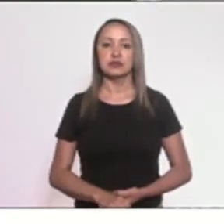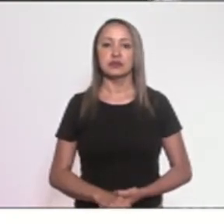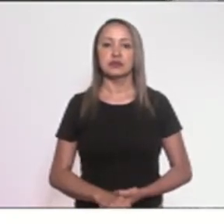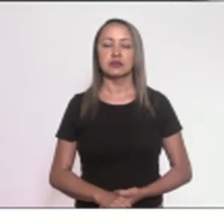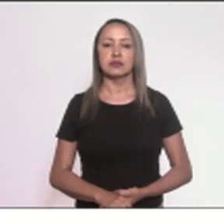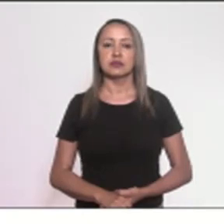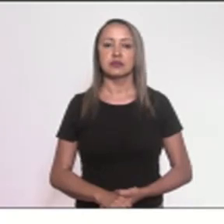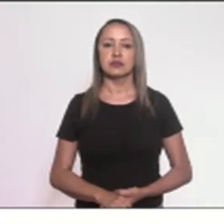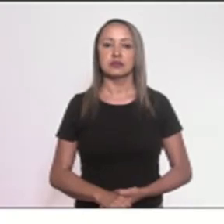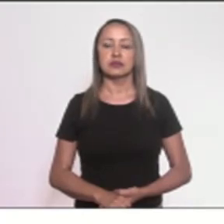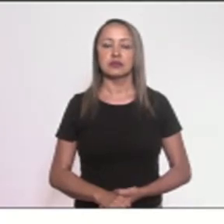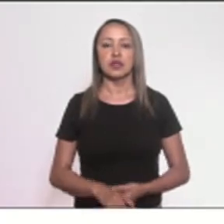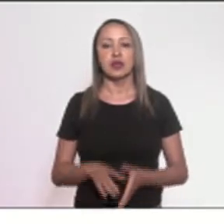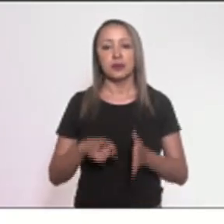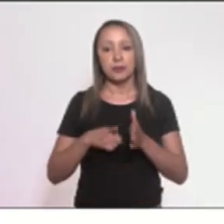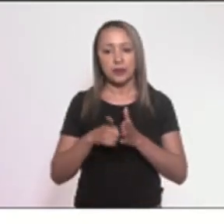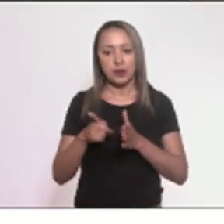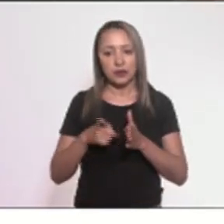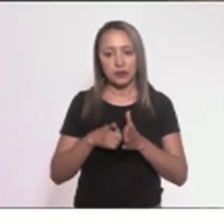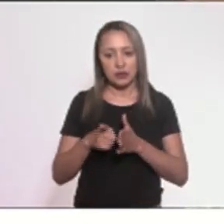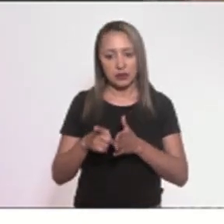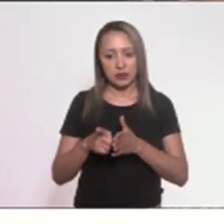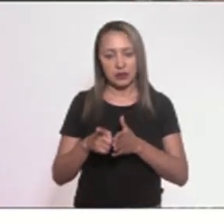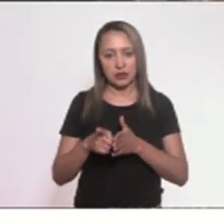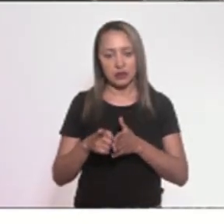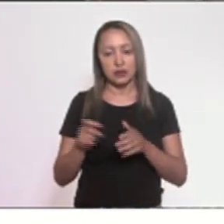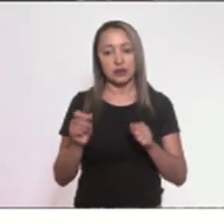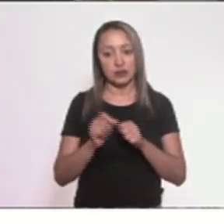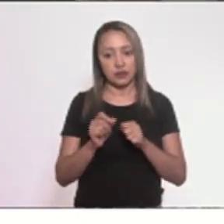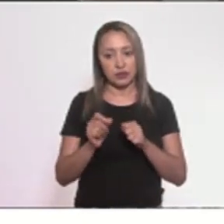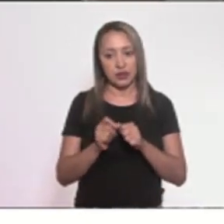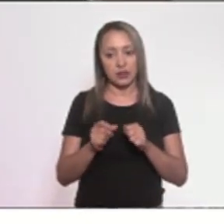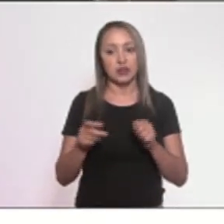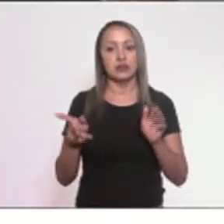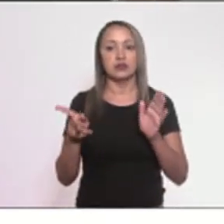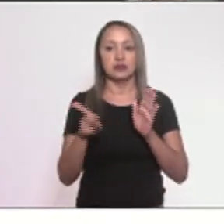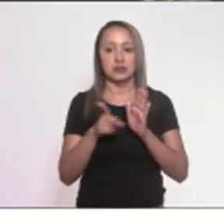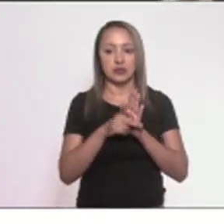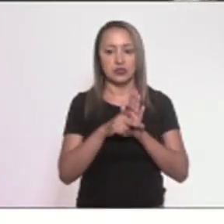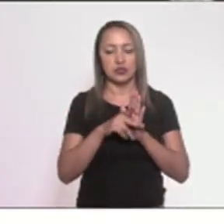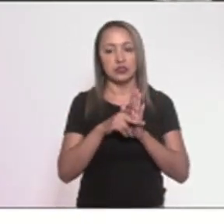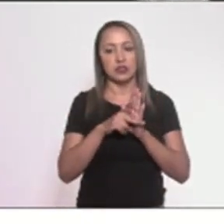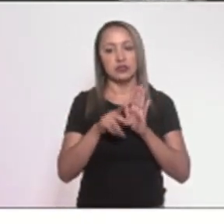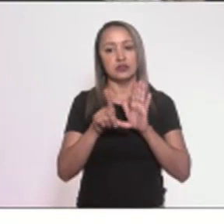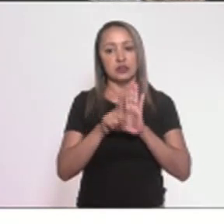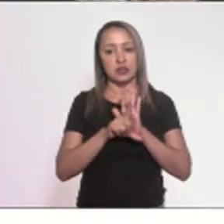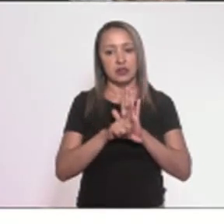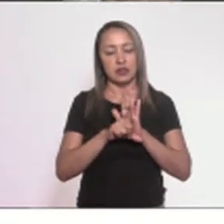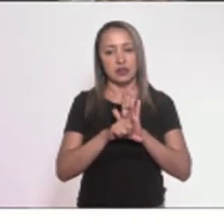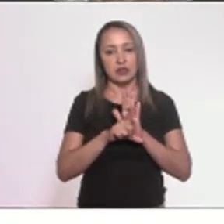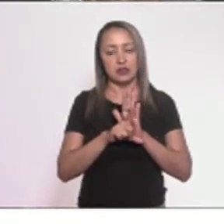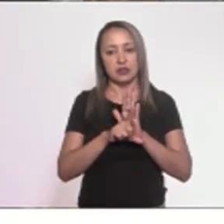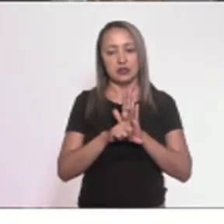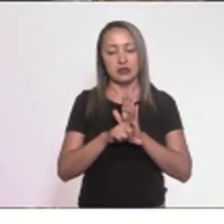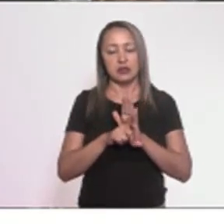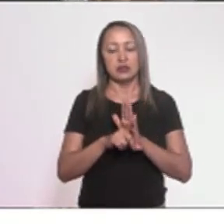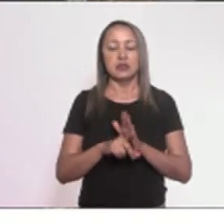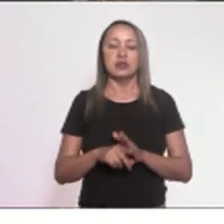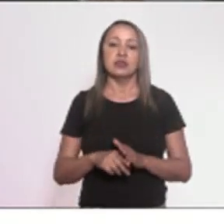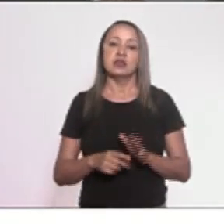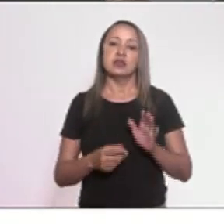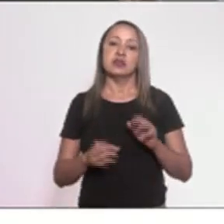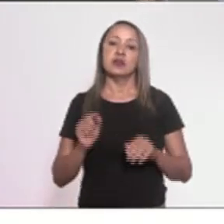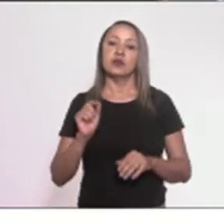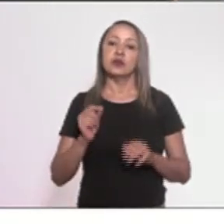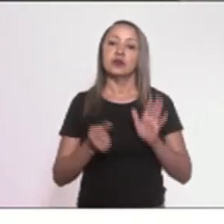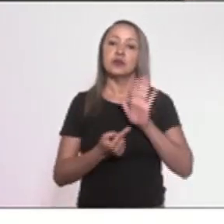Estou perguntando a Vossa Excelência, que é autor do projeto, se o parecer do doutor Serginho,